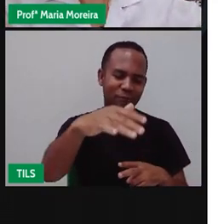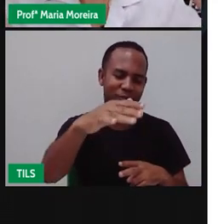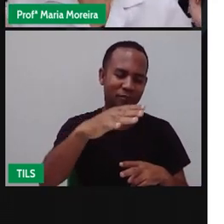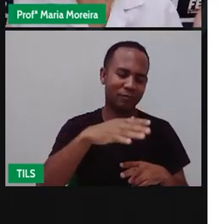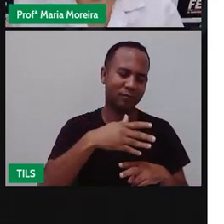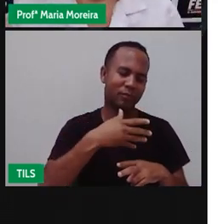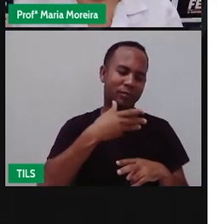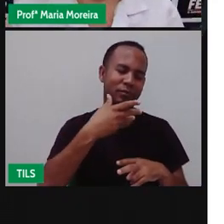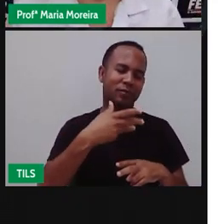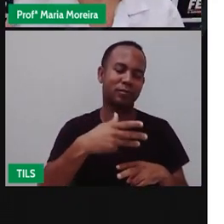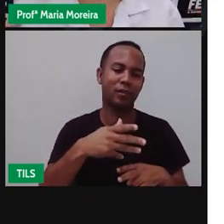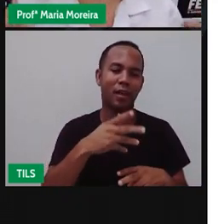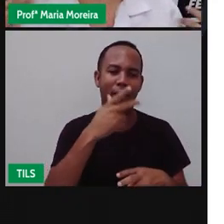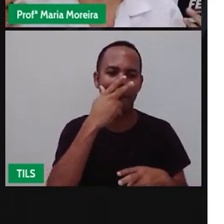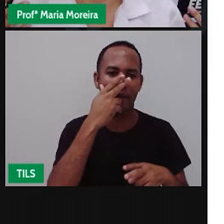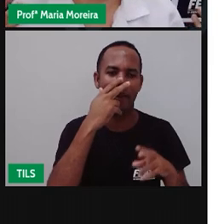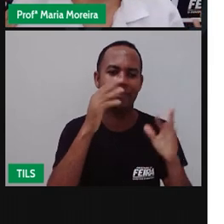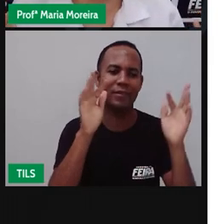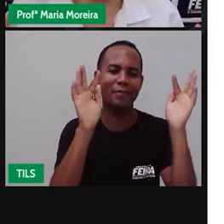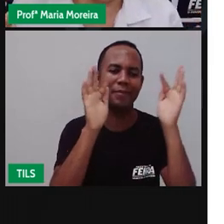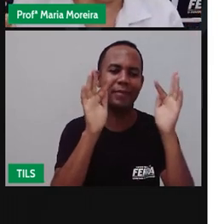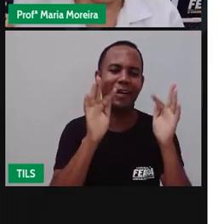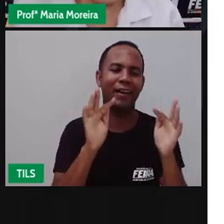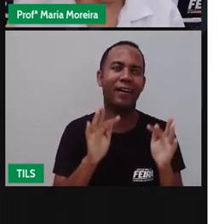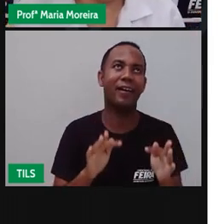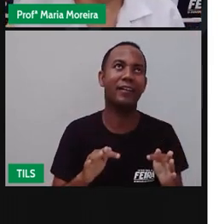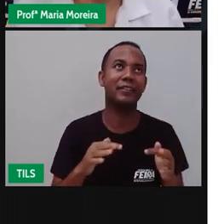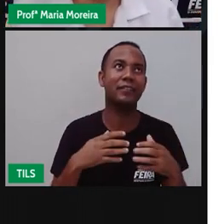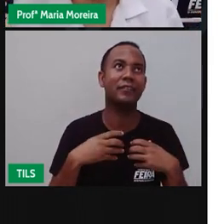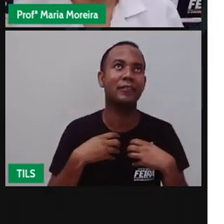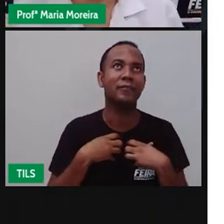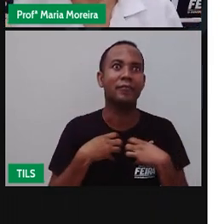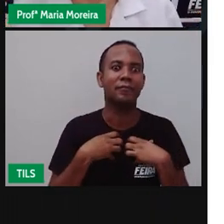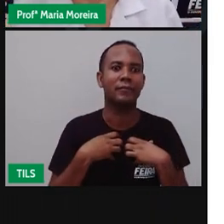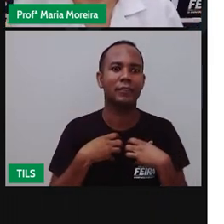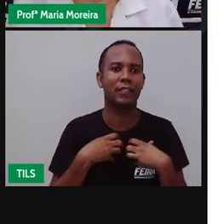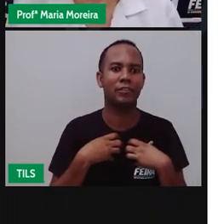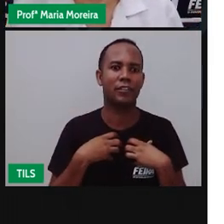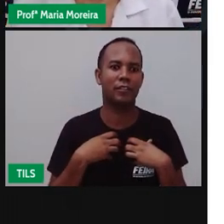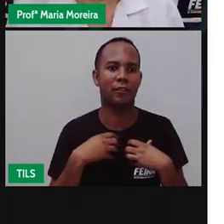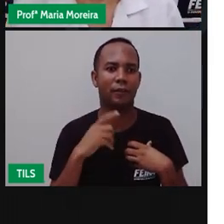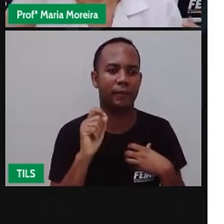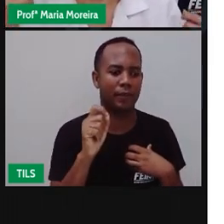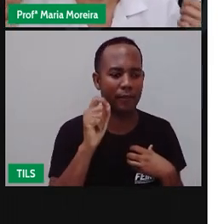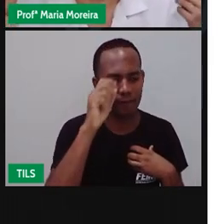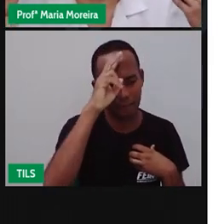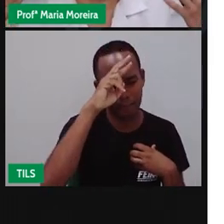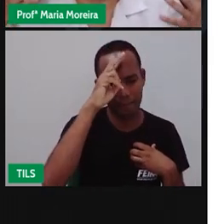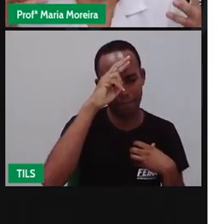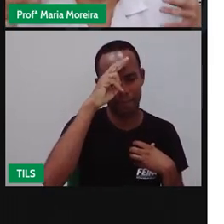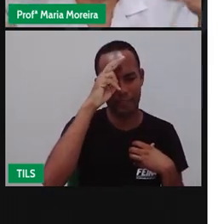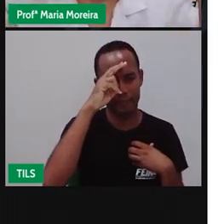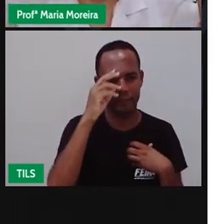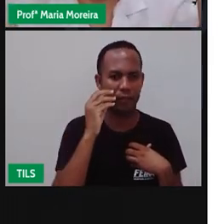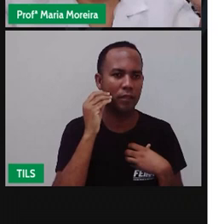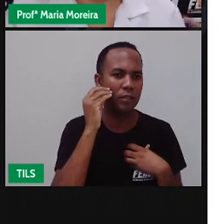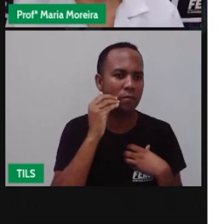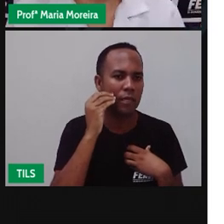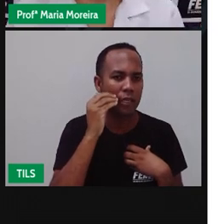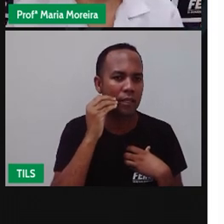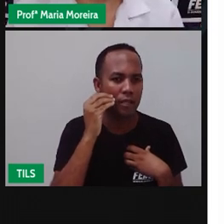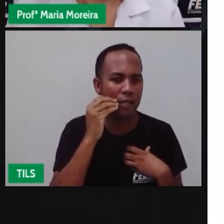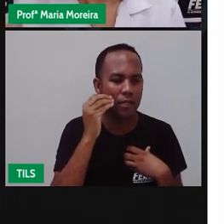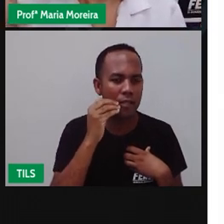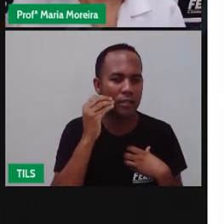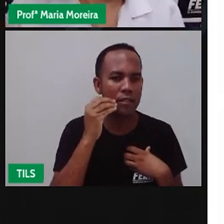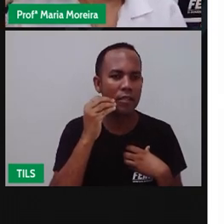mar, não é isso? Então, tudo isso, na verdade, são o quê? Experiências, são memórias